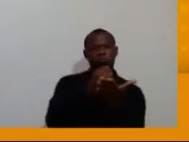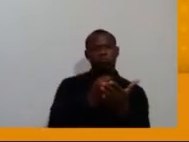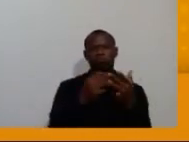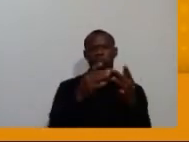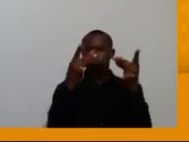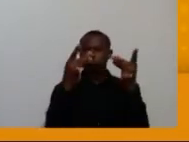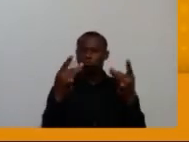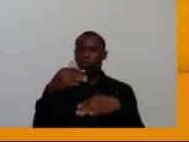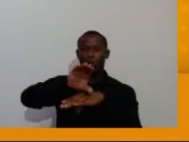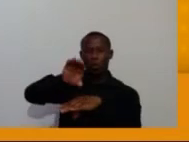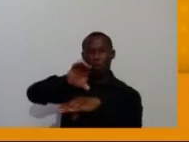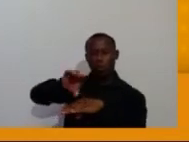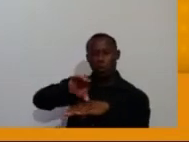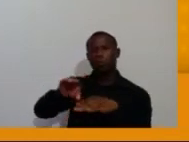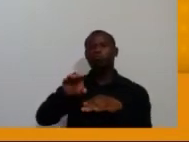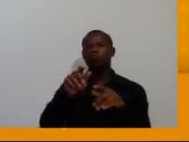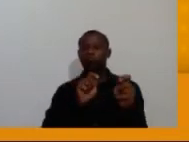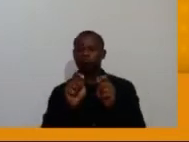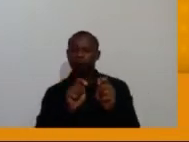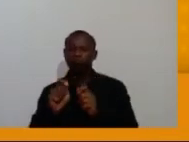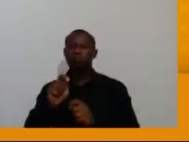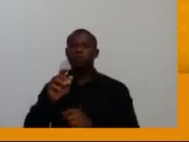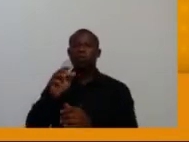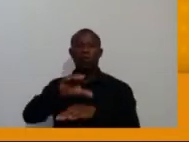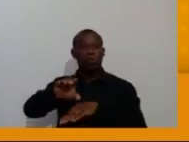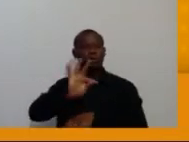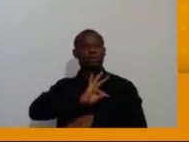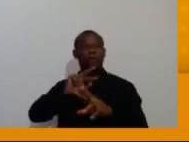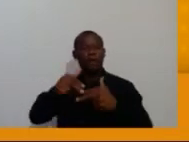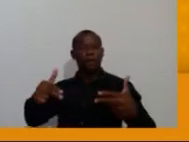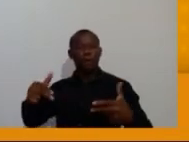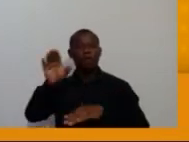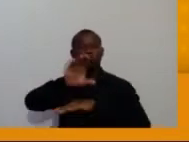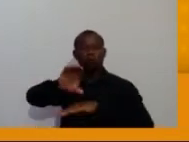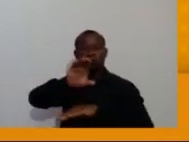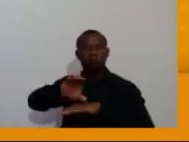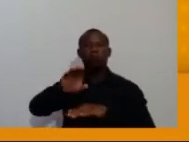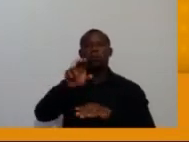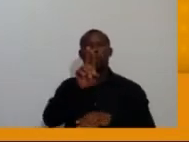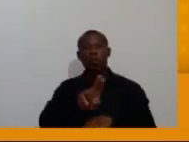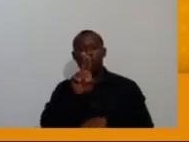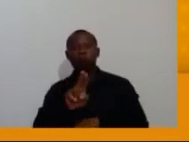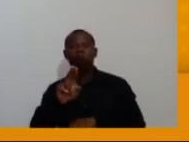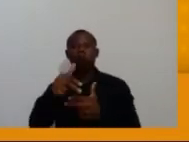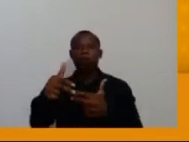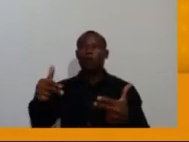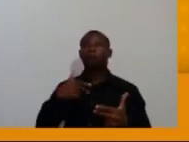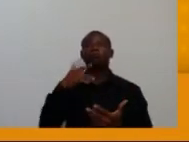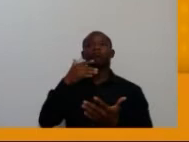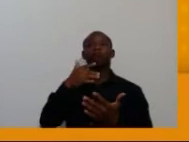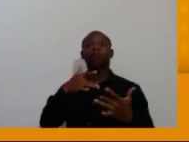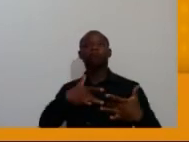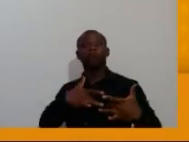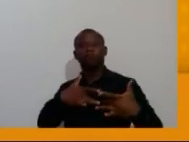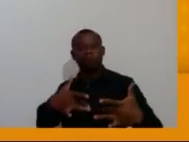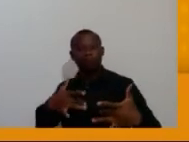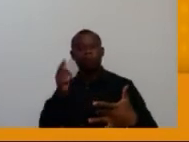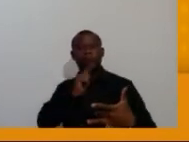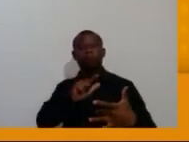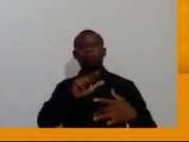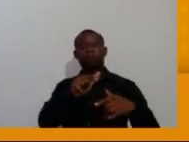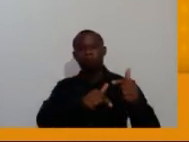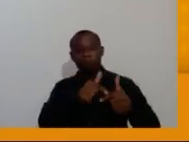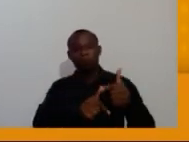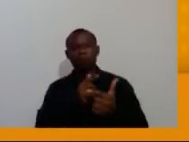e fazendo a tutoria, e também com a utilização dos ambientes de aprendizagem, se disponibilizaram para